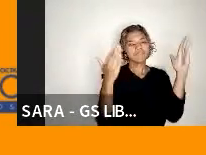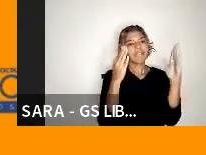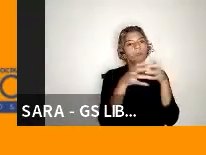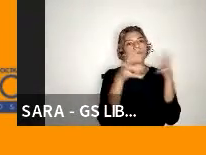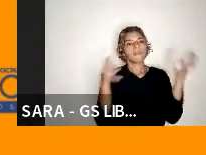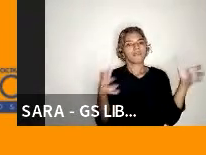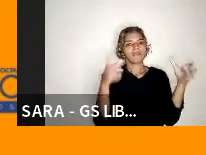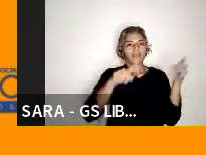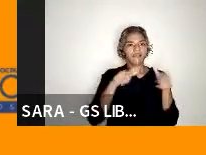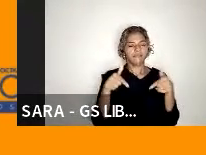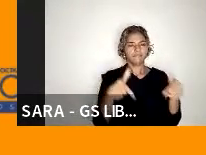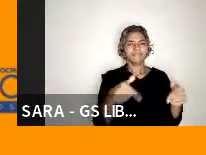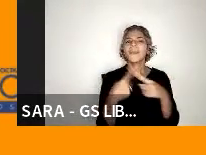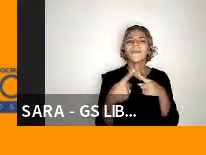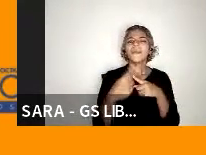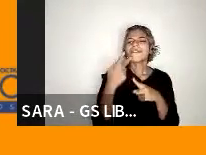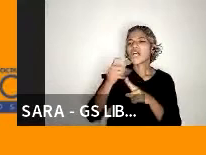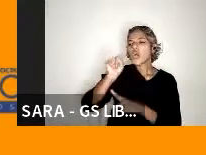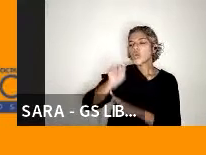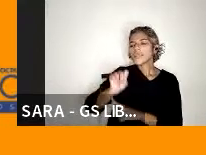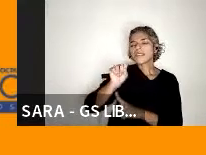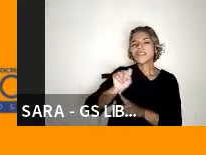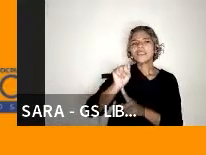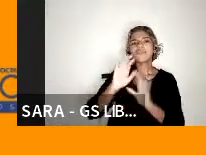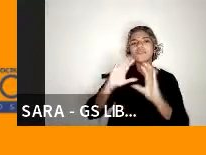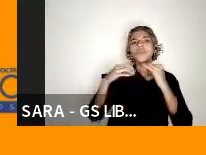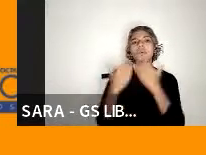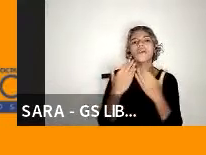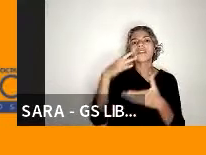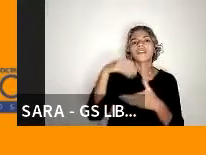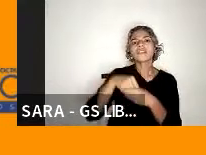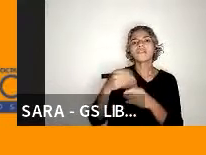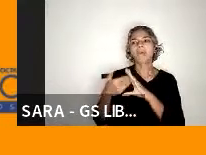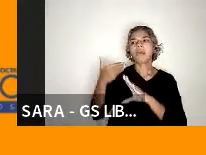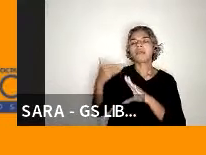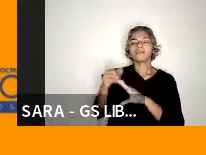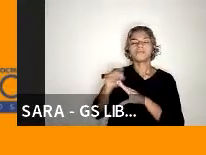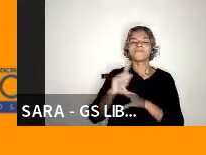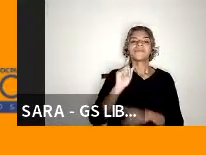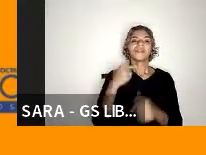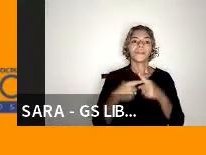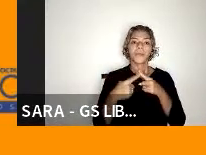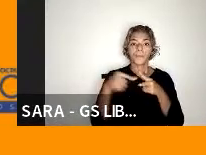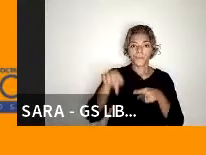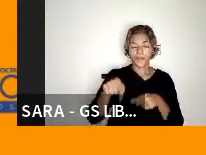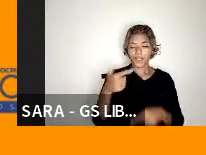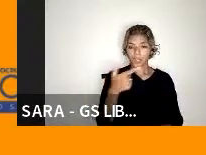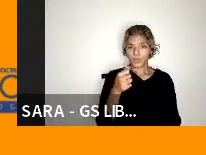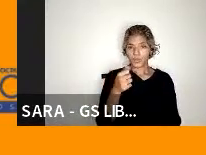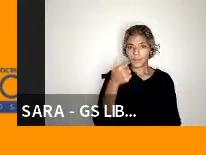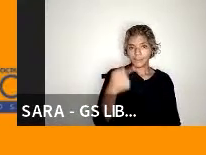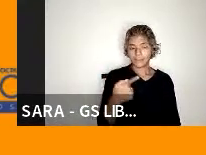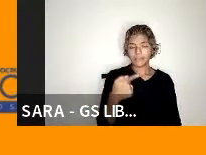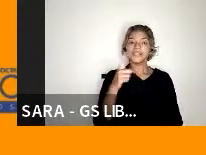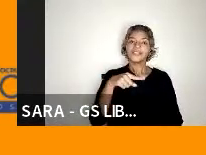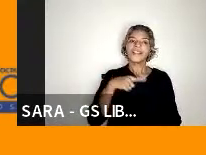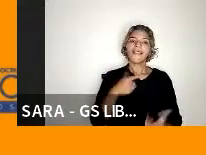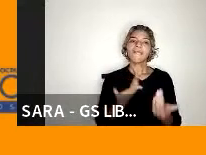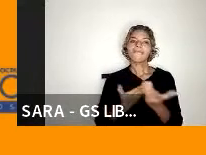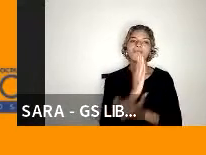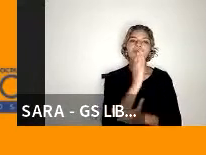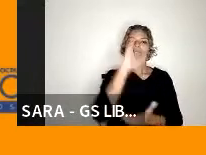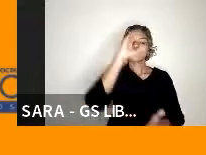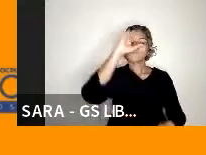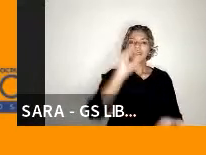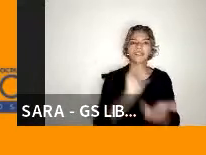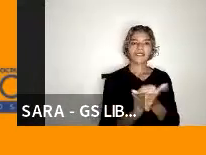cito o 8º Congresso Interno da Fiocruz? Né? Porque naquela ocasião, em 2017, a gente teve a aprovação de uma tese, chamada Tese 11, como vocês